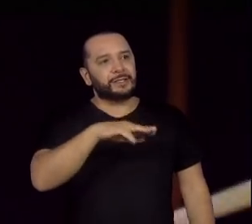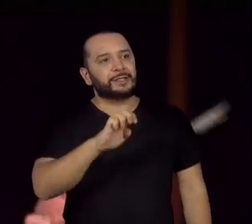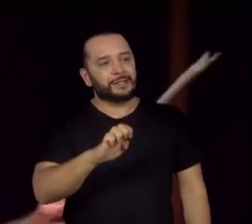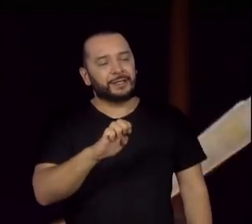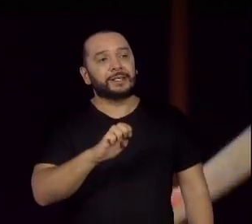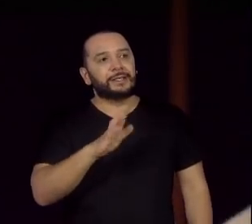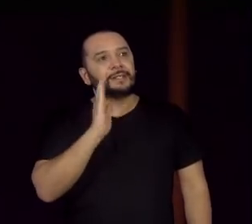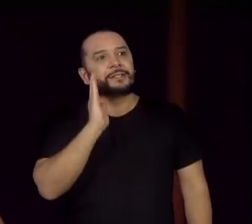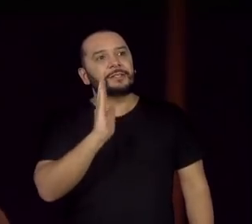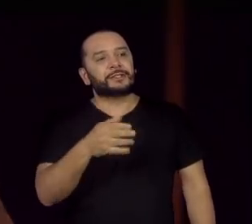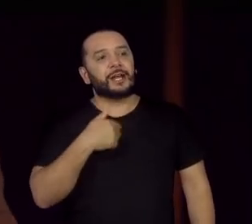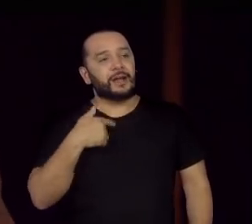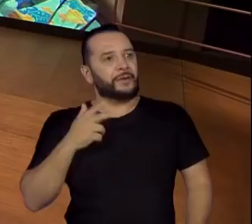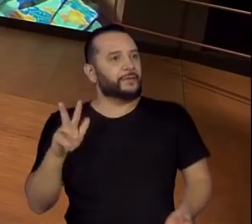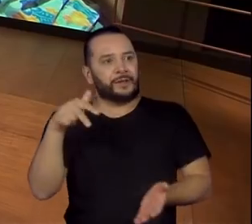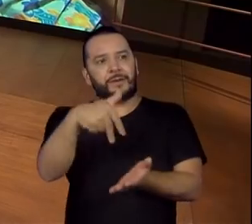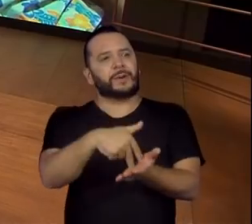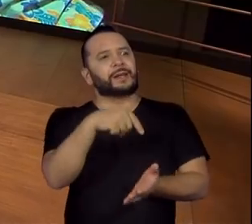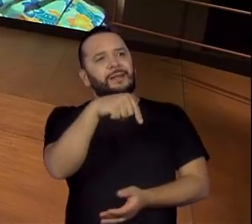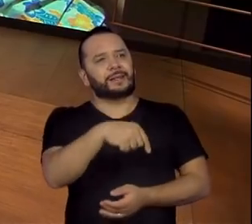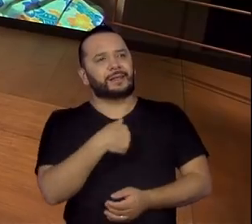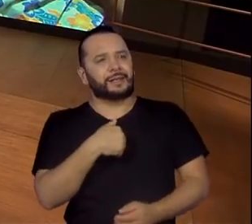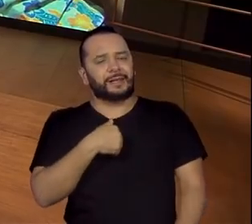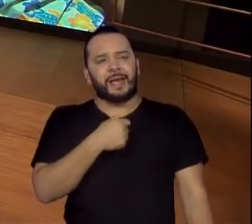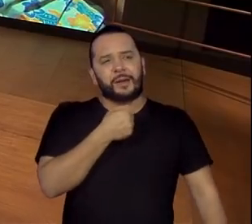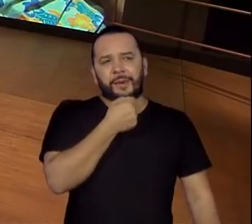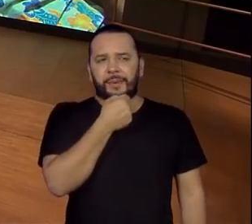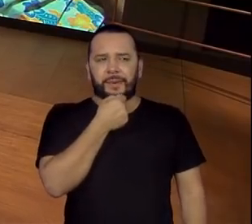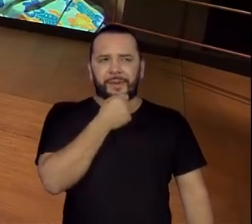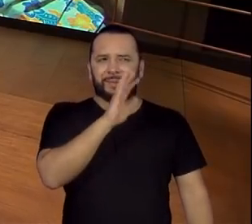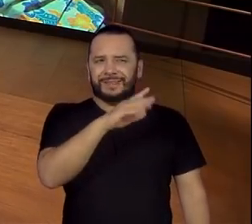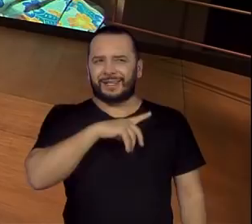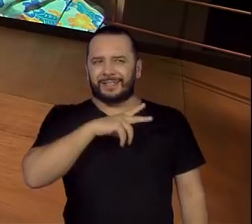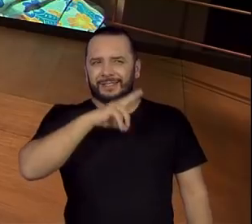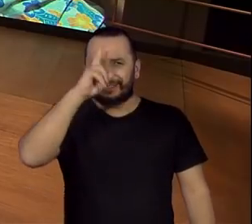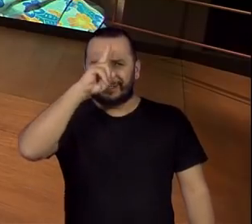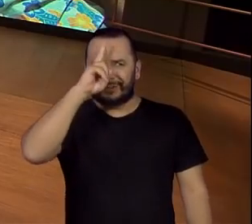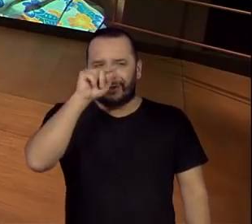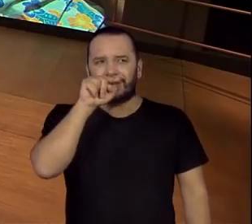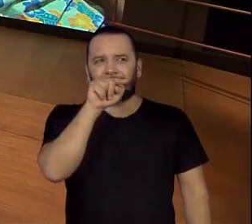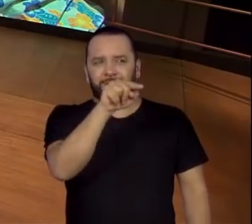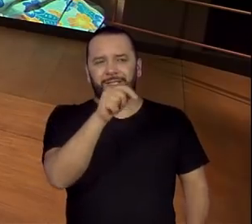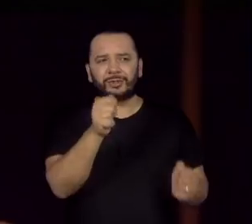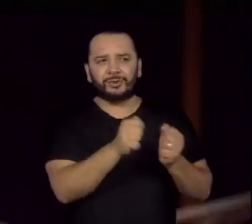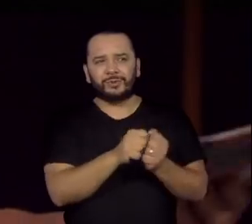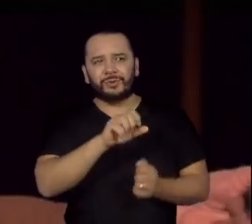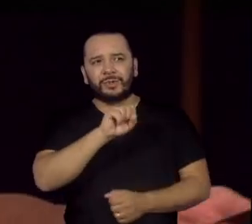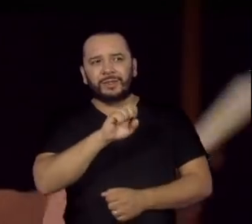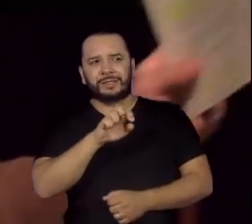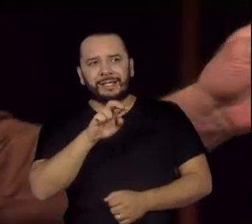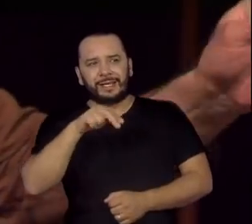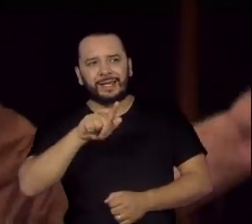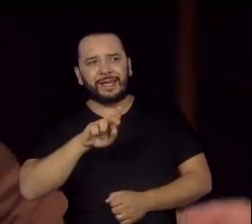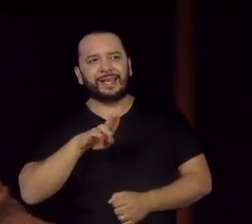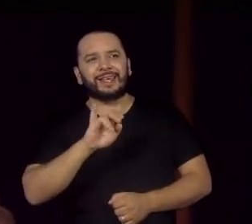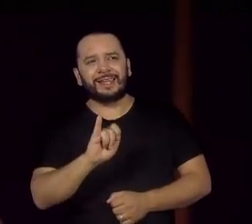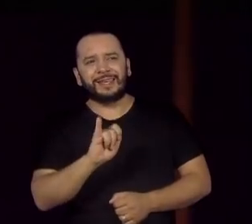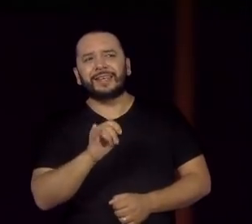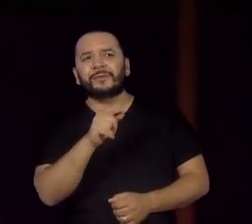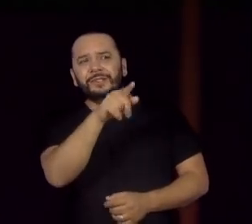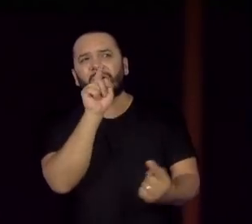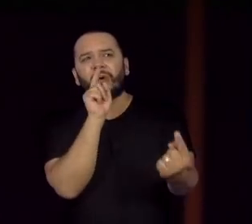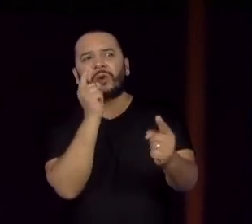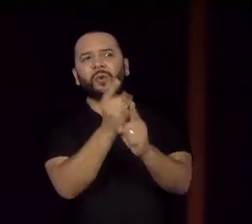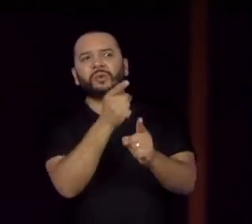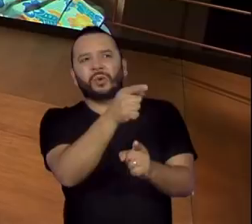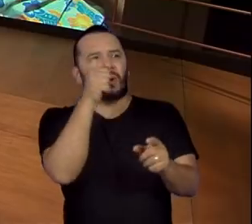de um detox. Aí tem uma história que você e o Serguei encontraram a Janis na praia. Conta isso aí pra gente.